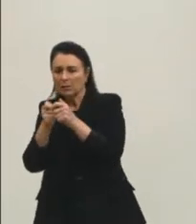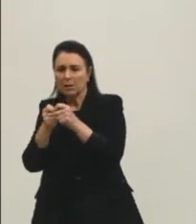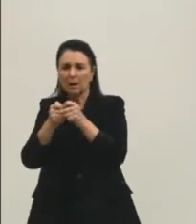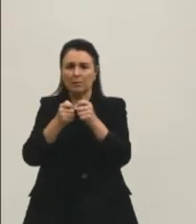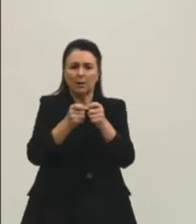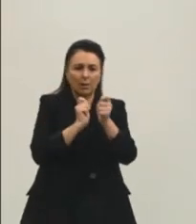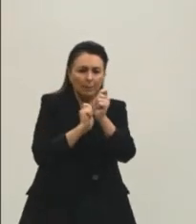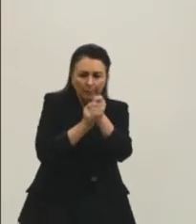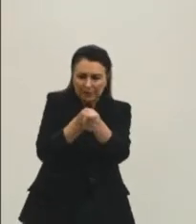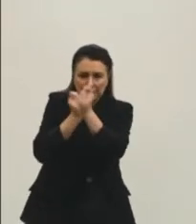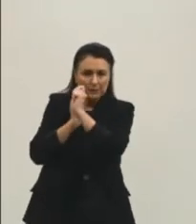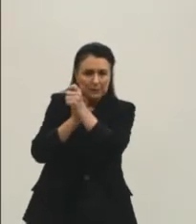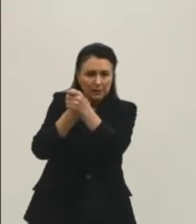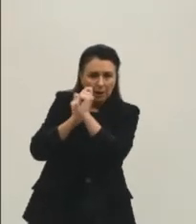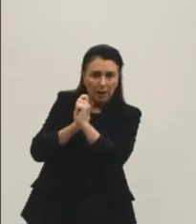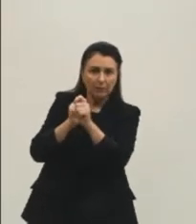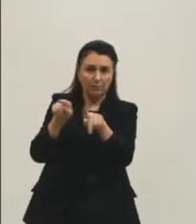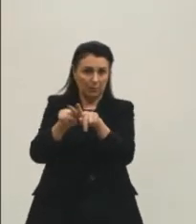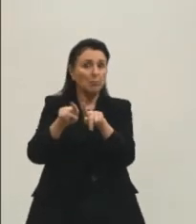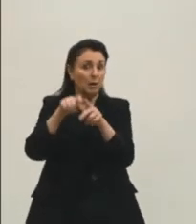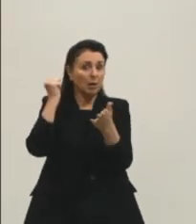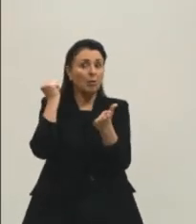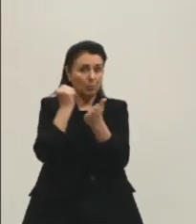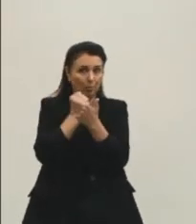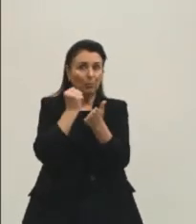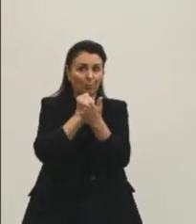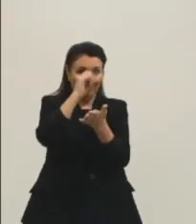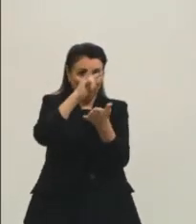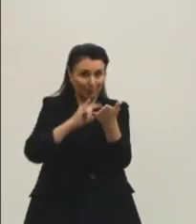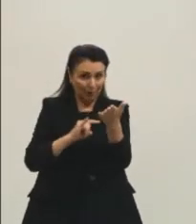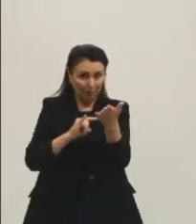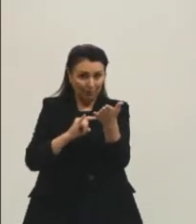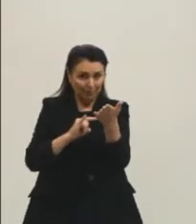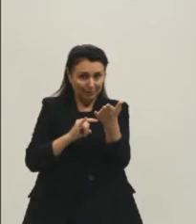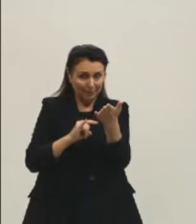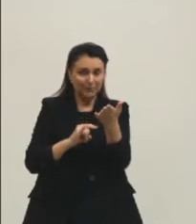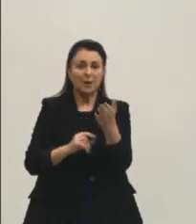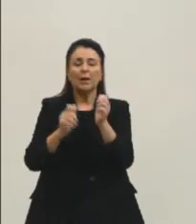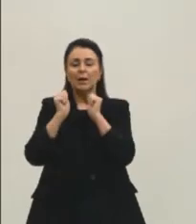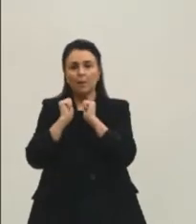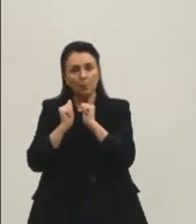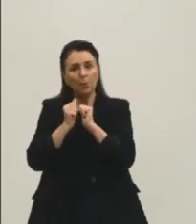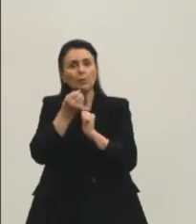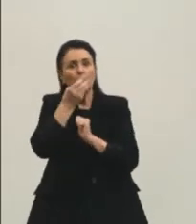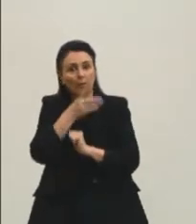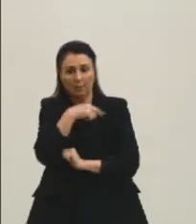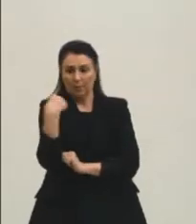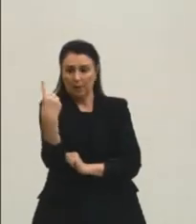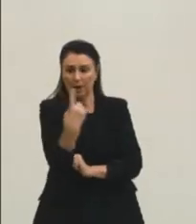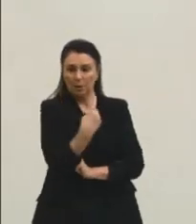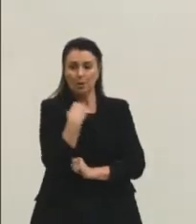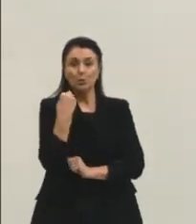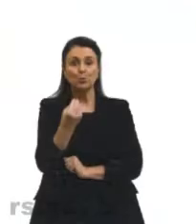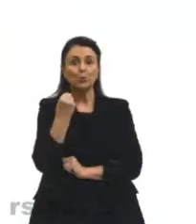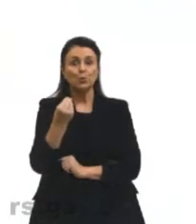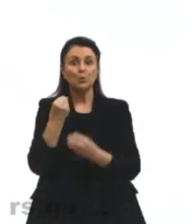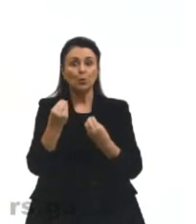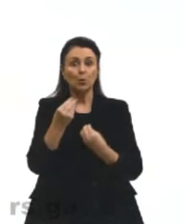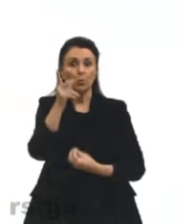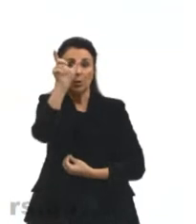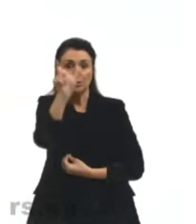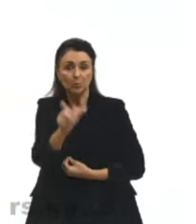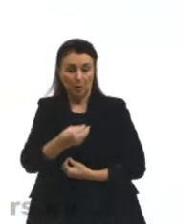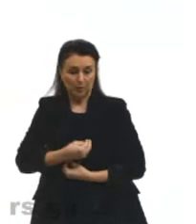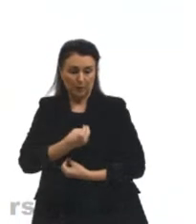também um documento e também pode nos relatar um pouco sobre como as pessoas viviam no passado